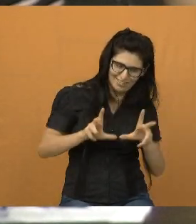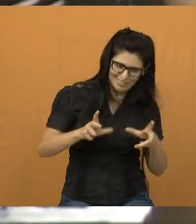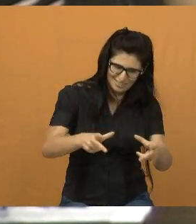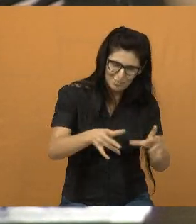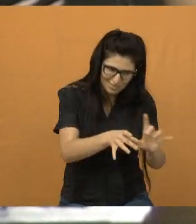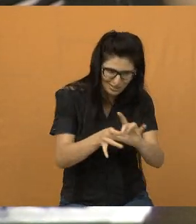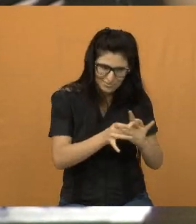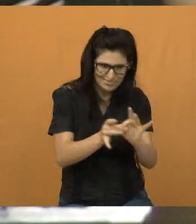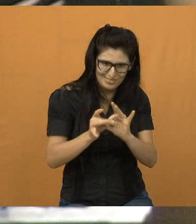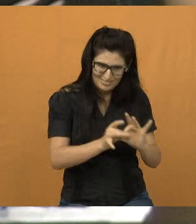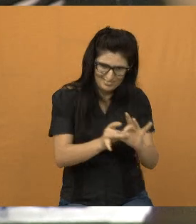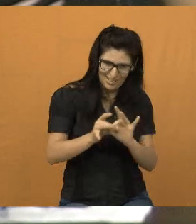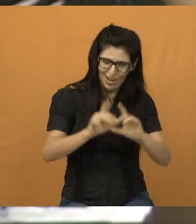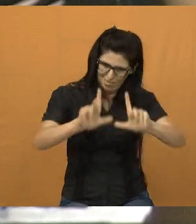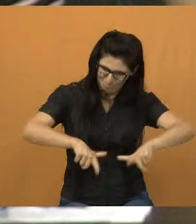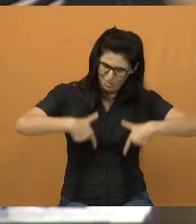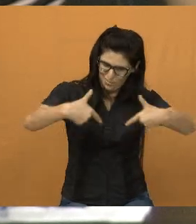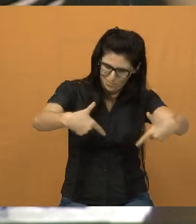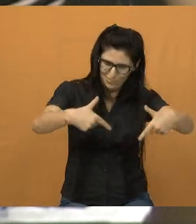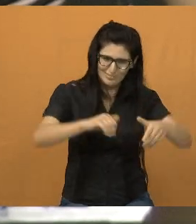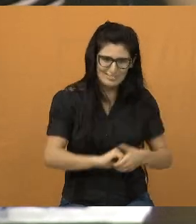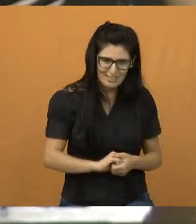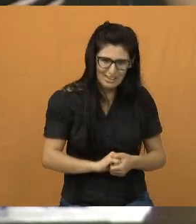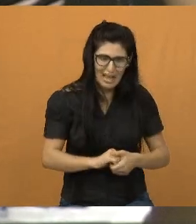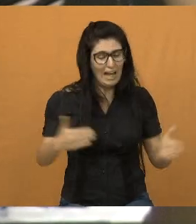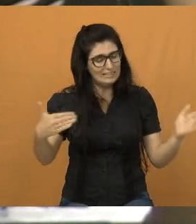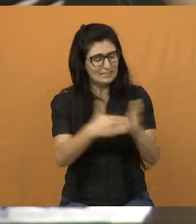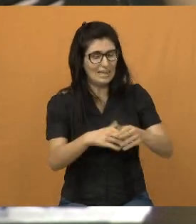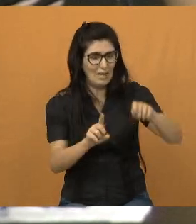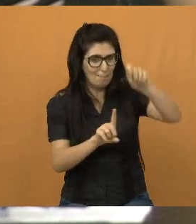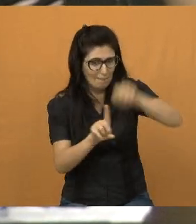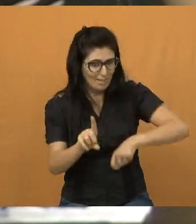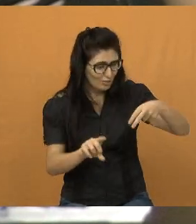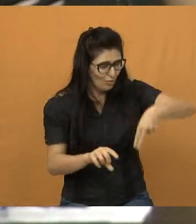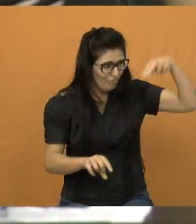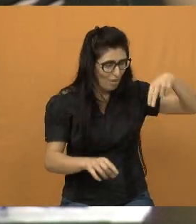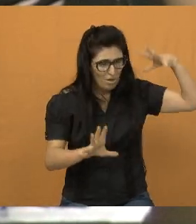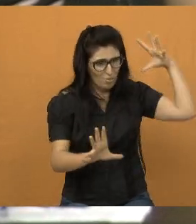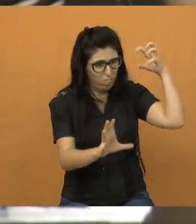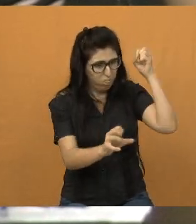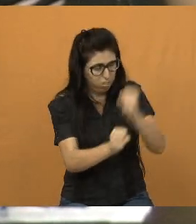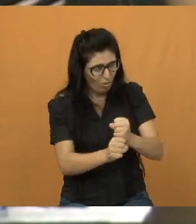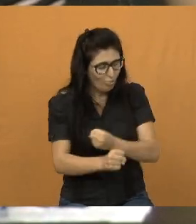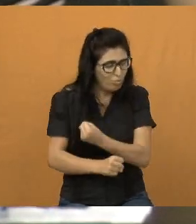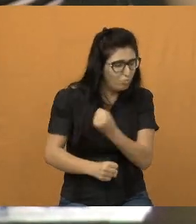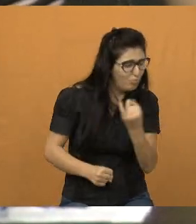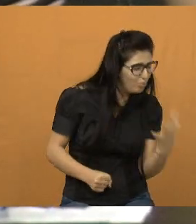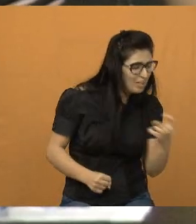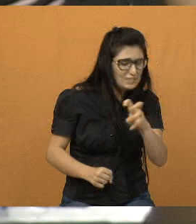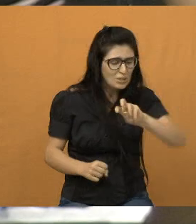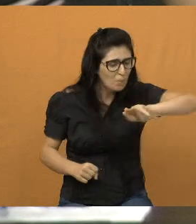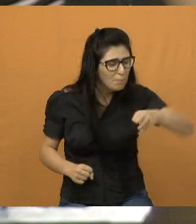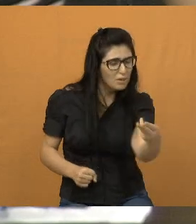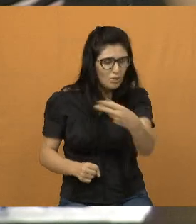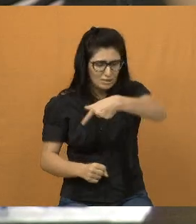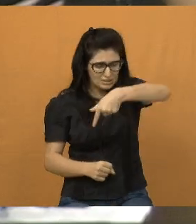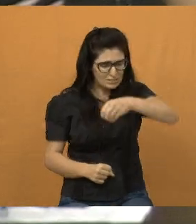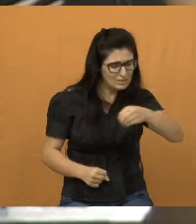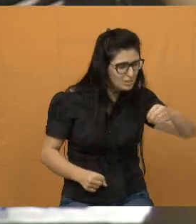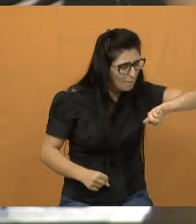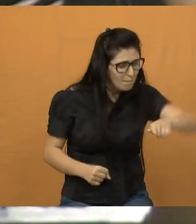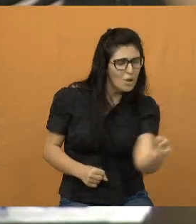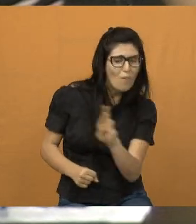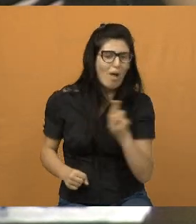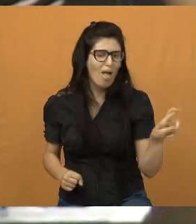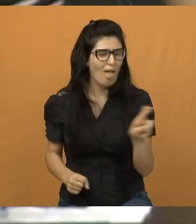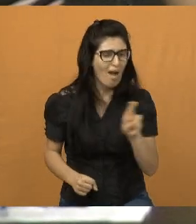gente nessa luta. Até novembro, a gente fez um cálculo aproximado de R$